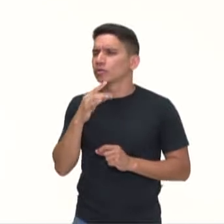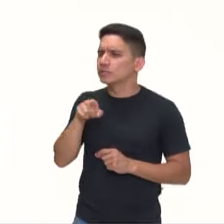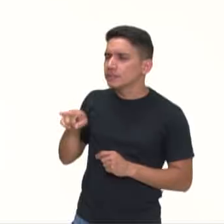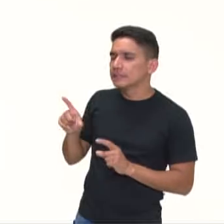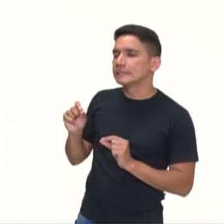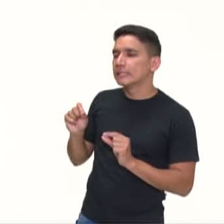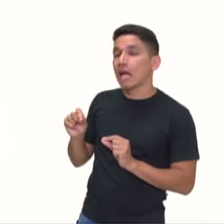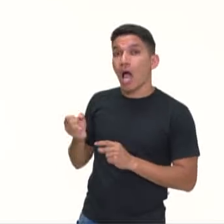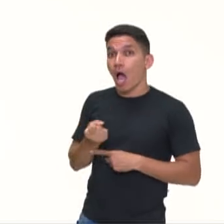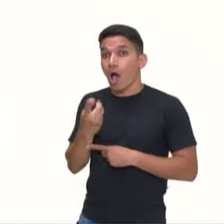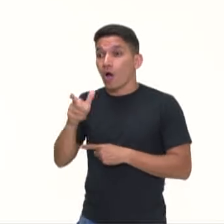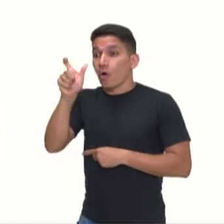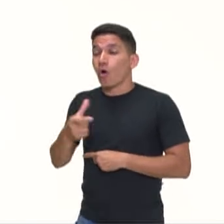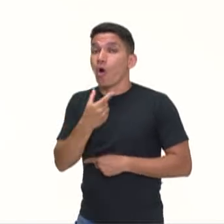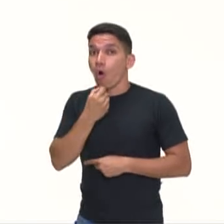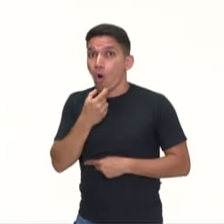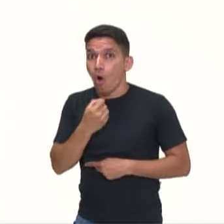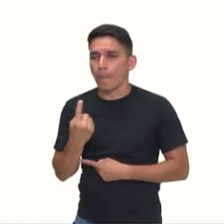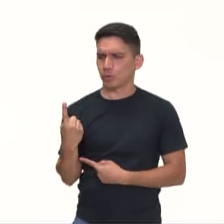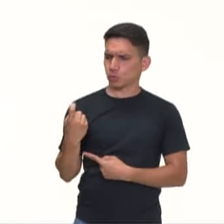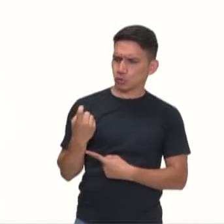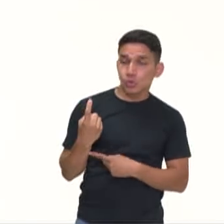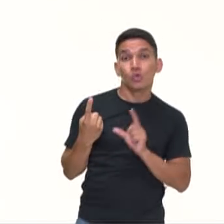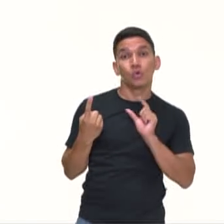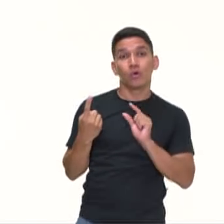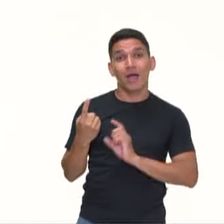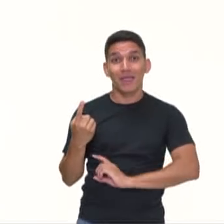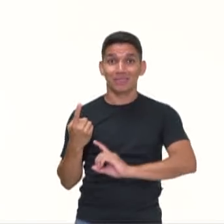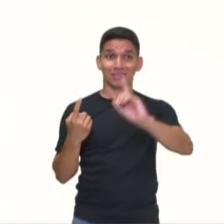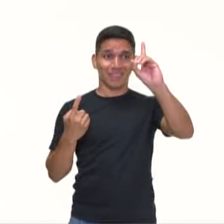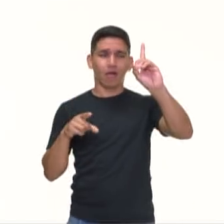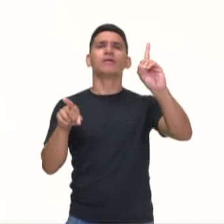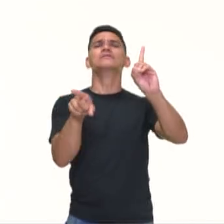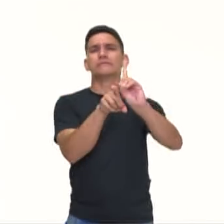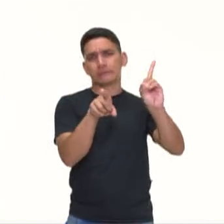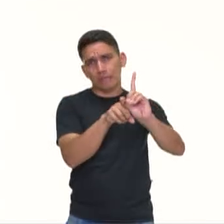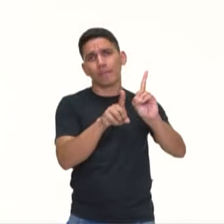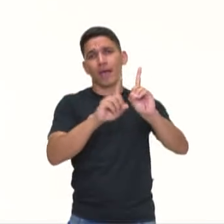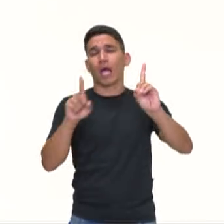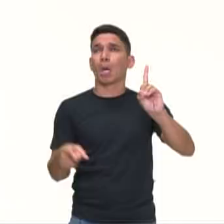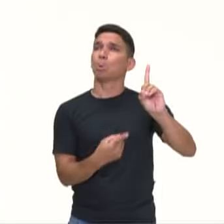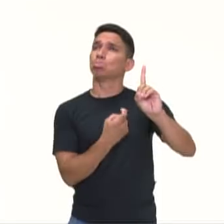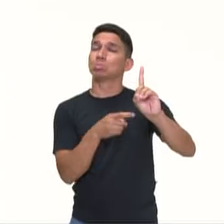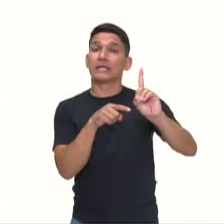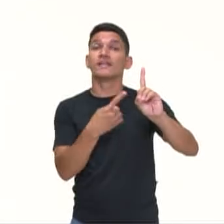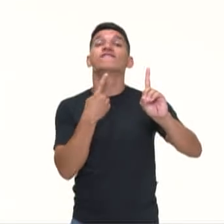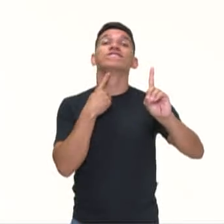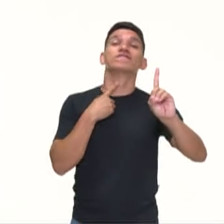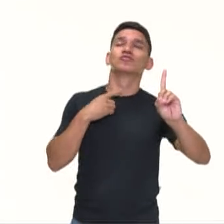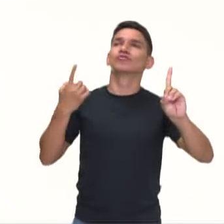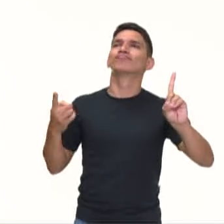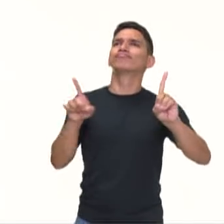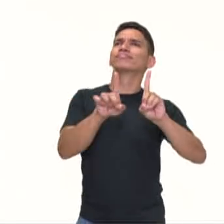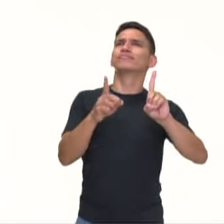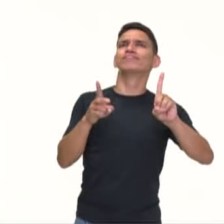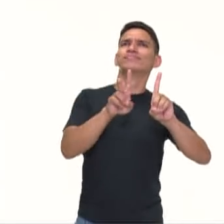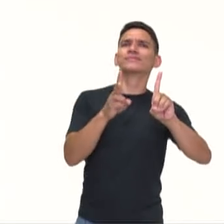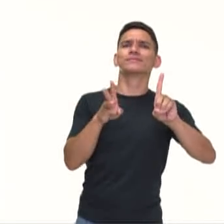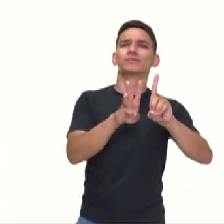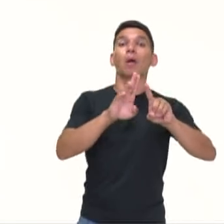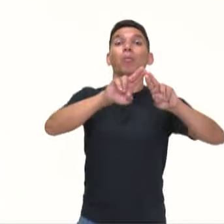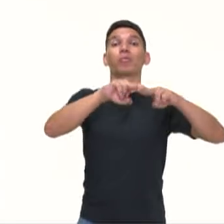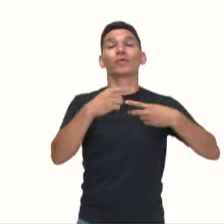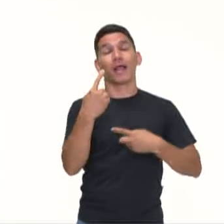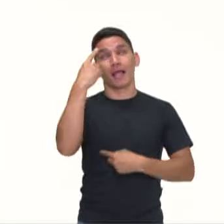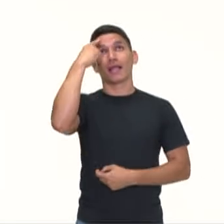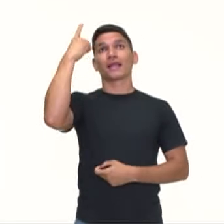homem solitário e infeliz, Deus era solitário e infeliz. E ele queria companhia. Então, ele